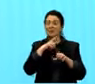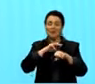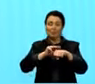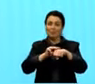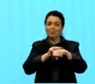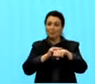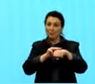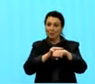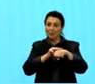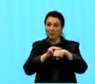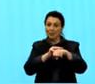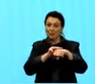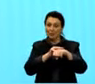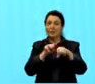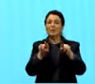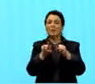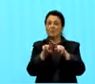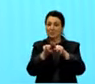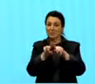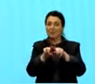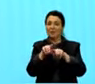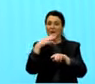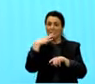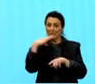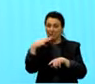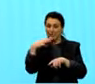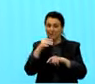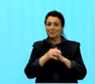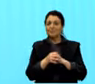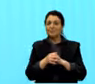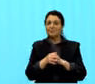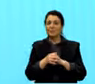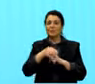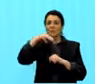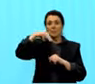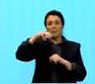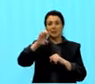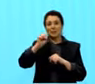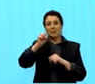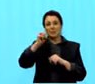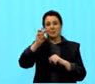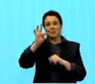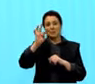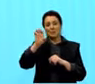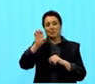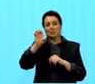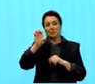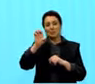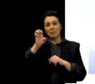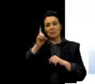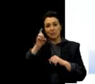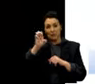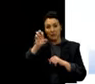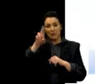que aqui é a maiorzinha, aqui só ficou bem fininho, o mesoderma.